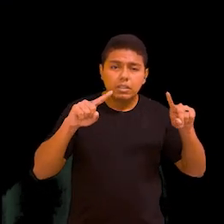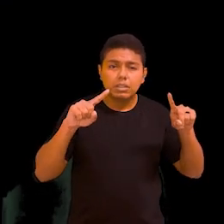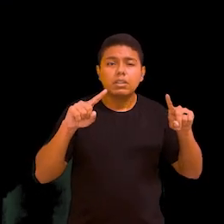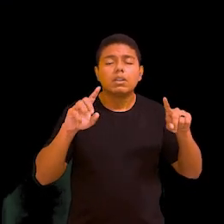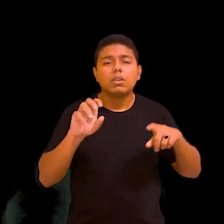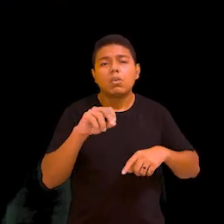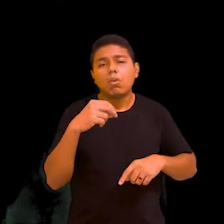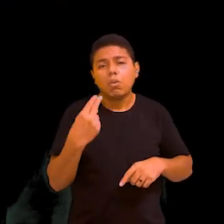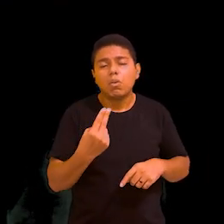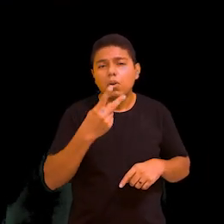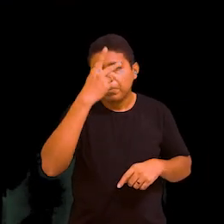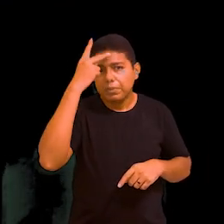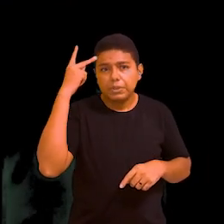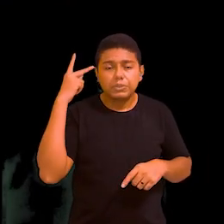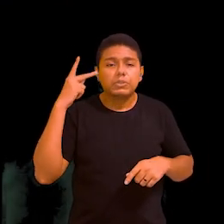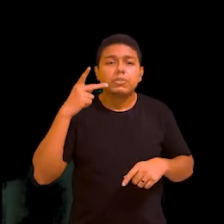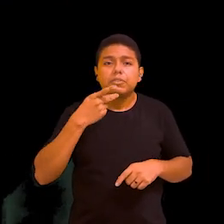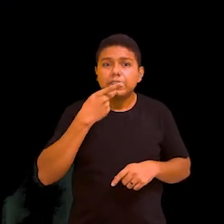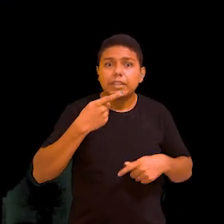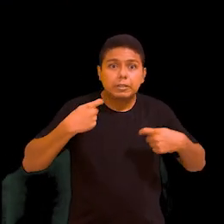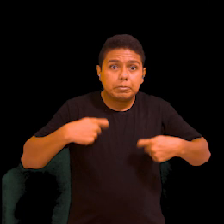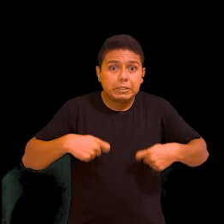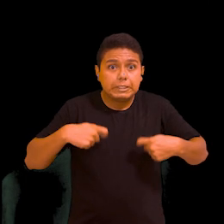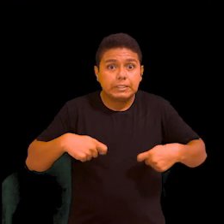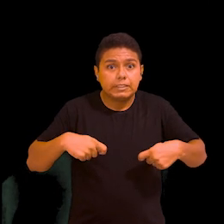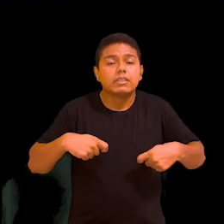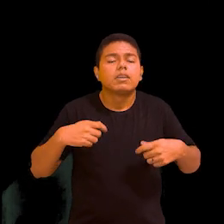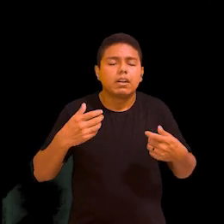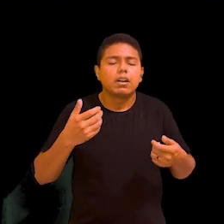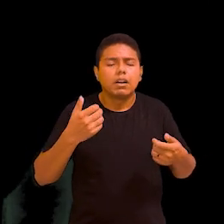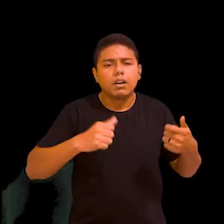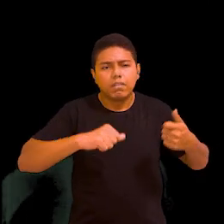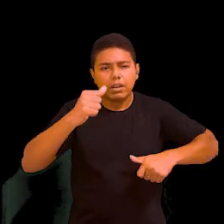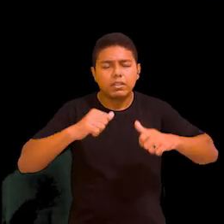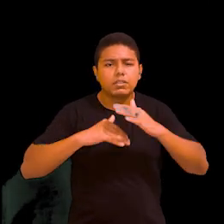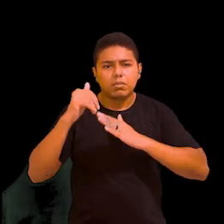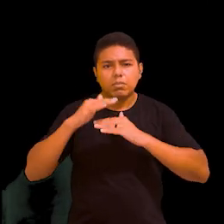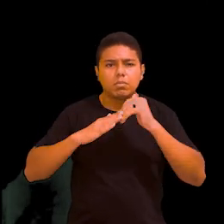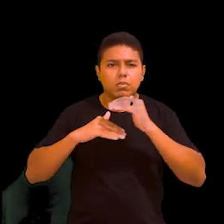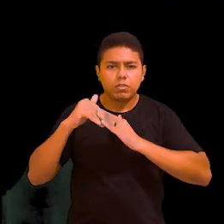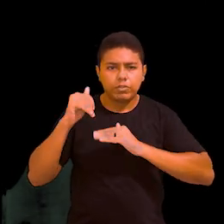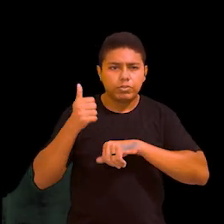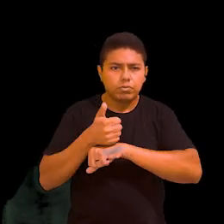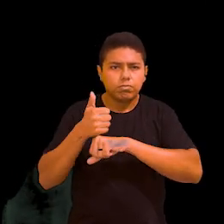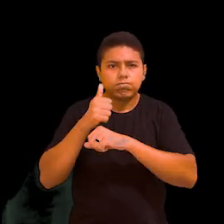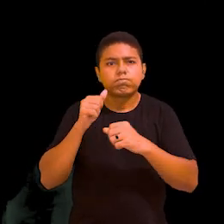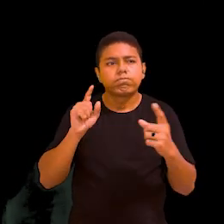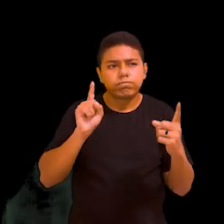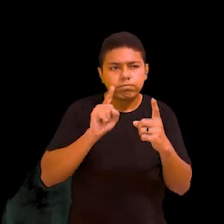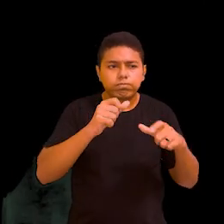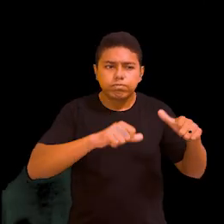houver alguma queixa ou se a pessoa relatar necessidade, deve ser feita uma